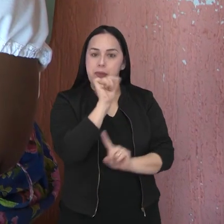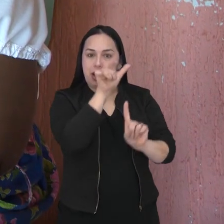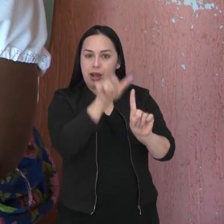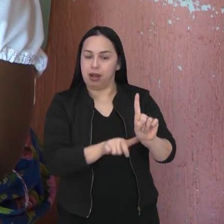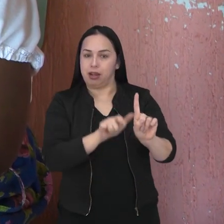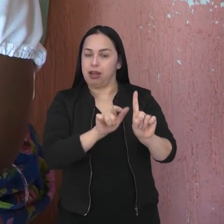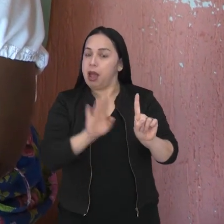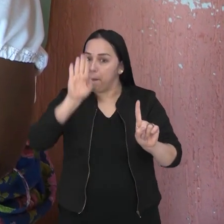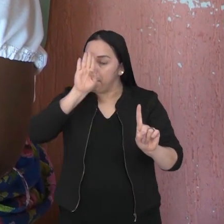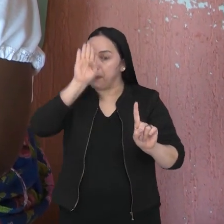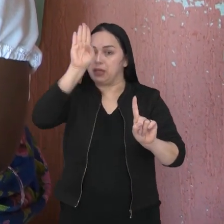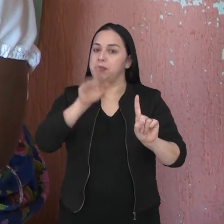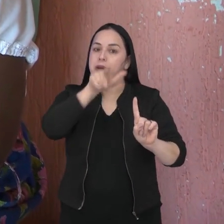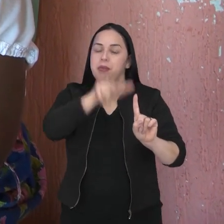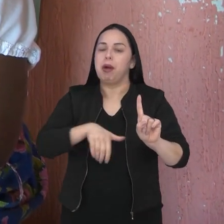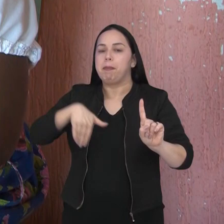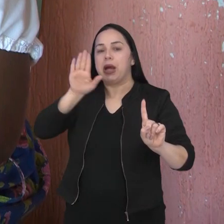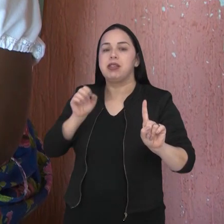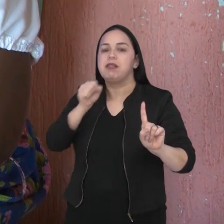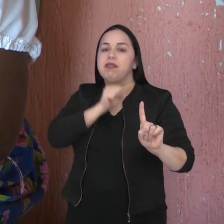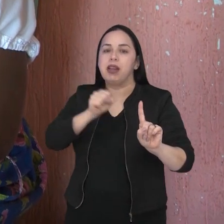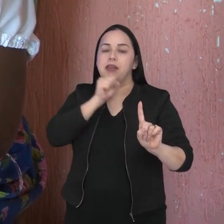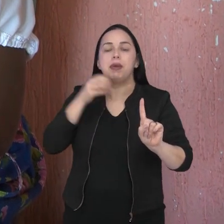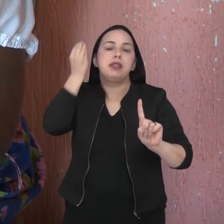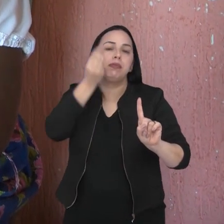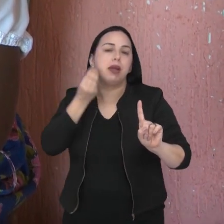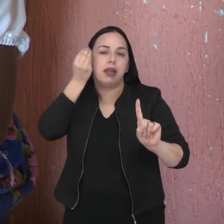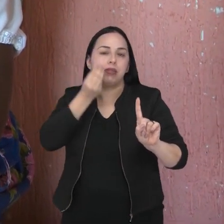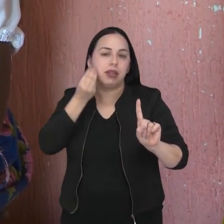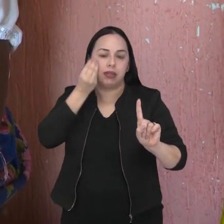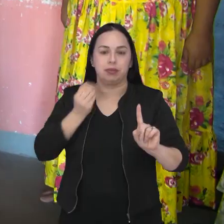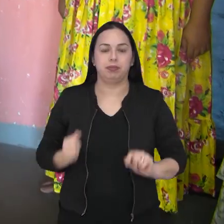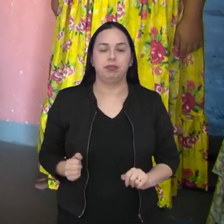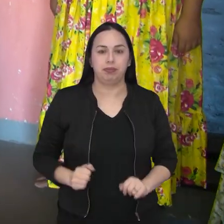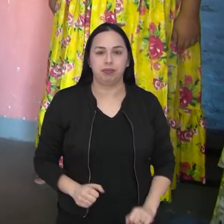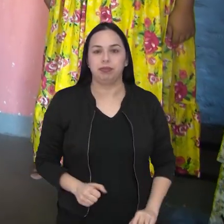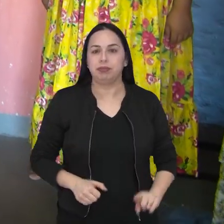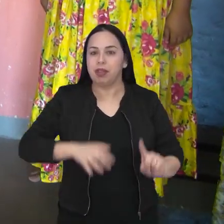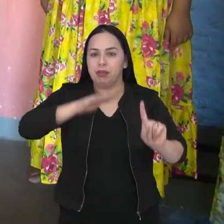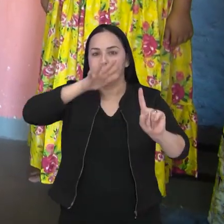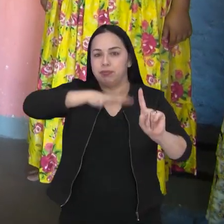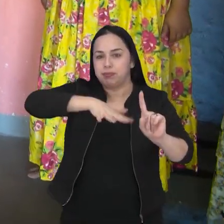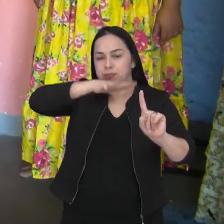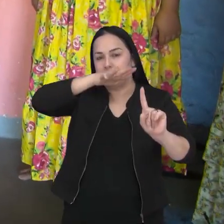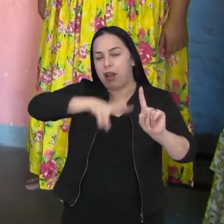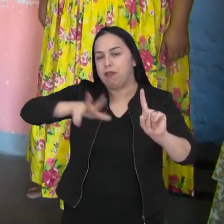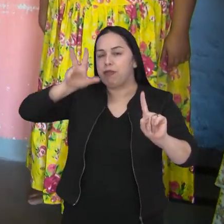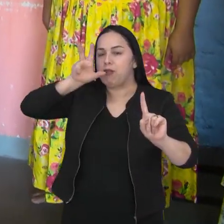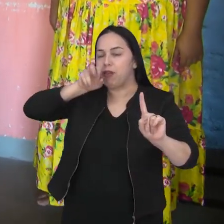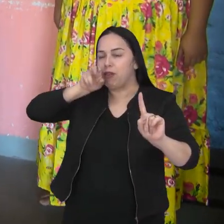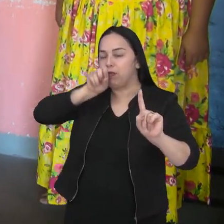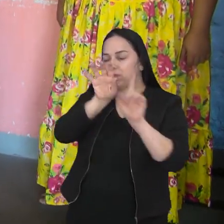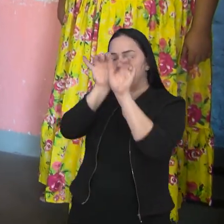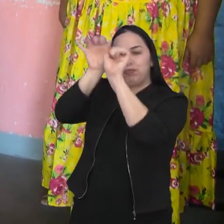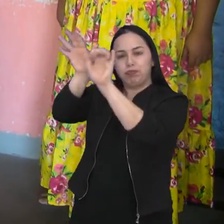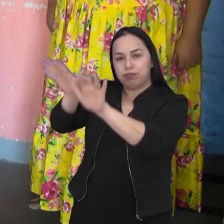dona Adélia, nossa matriarca, ela é essa mais velha. Vovó benzeu, vovó curou.